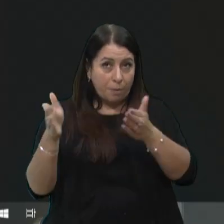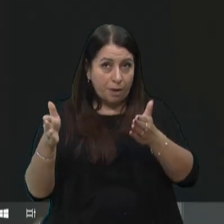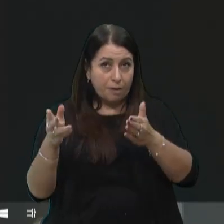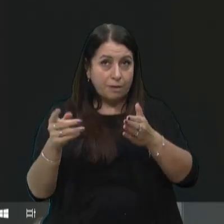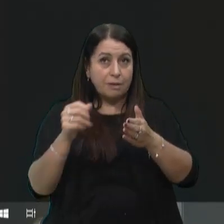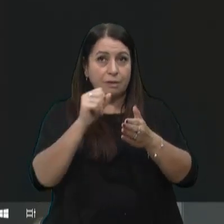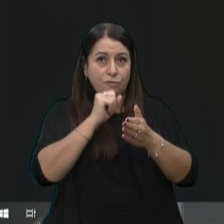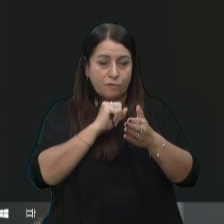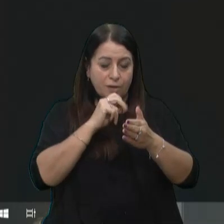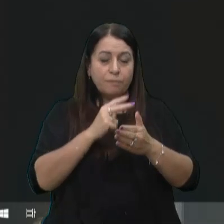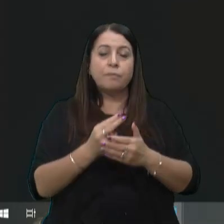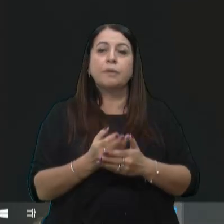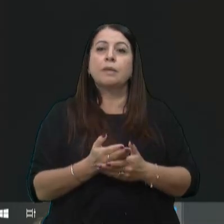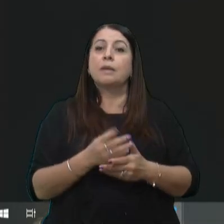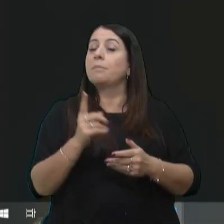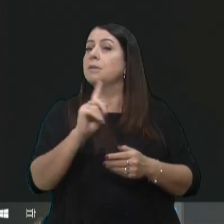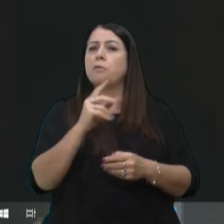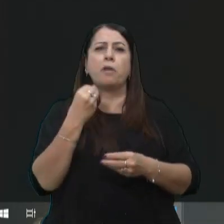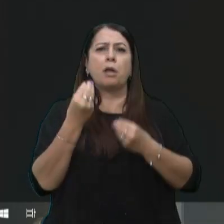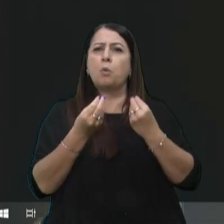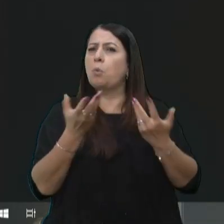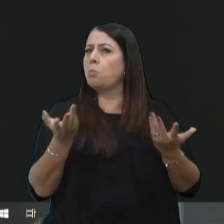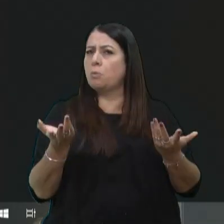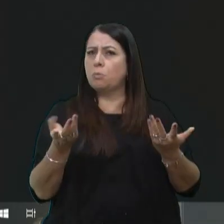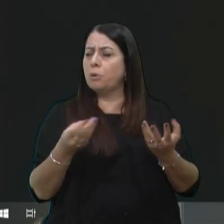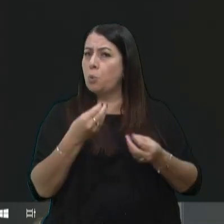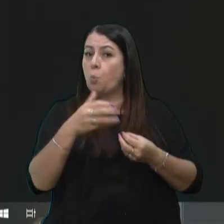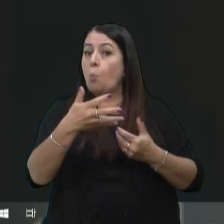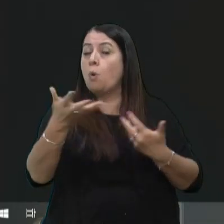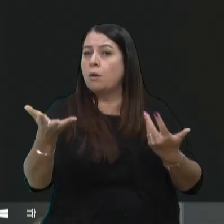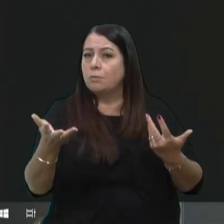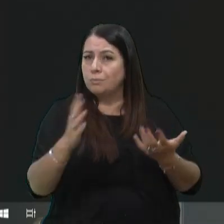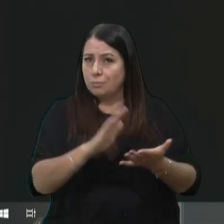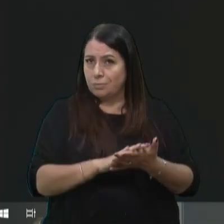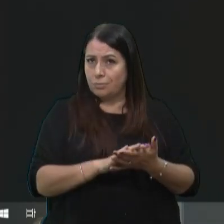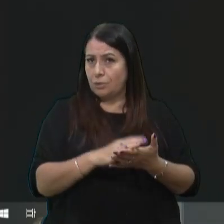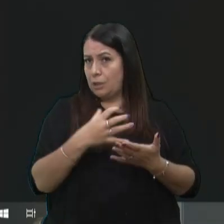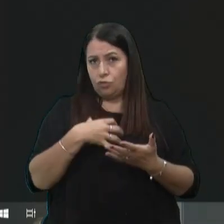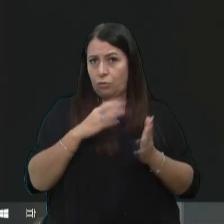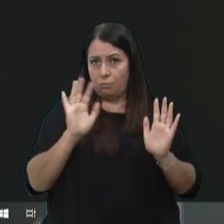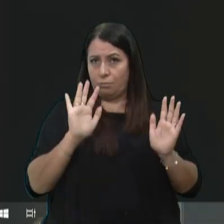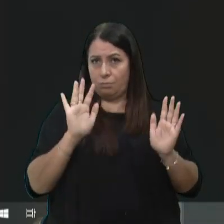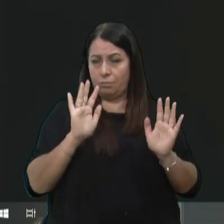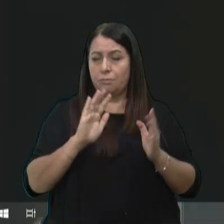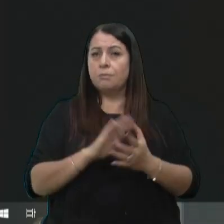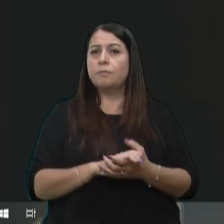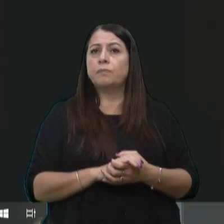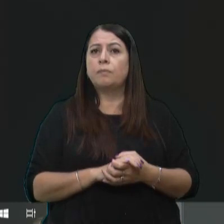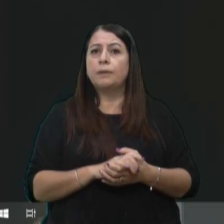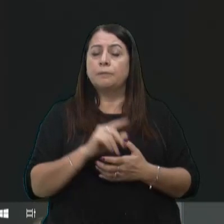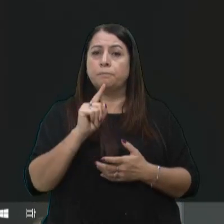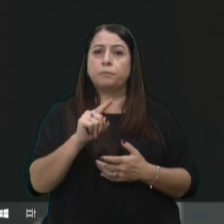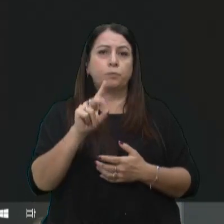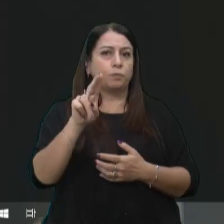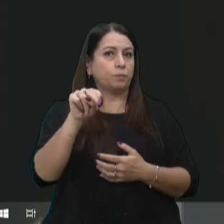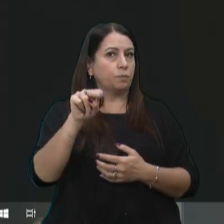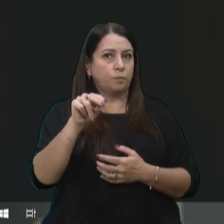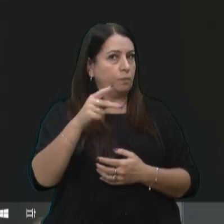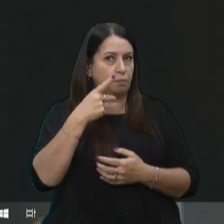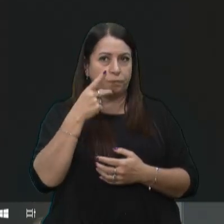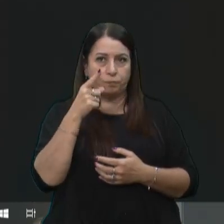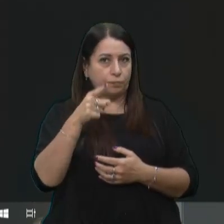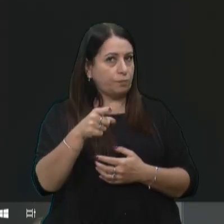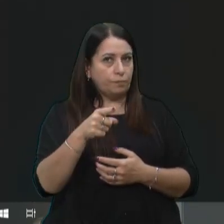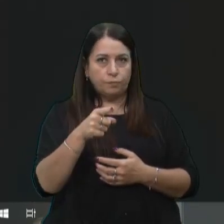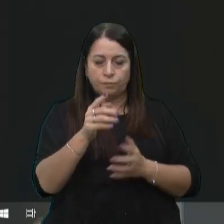na antiga mas ali não diz como nem quando nem de que maneira é isso nunca ficou dito